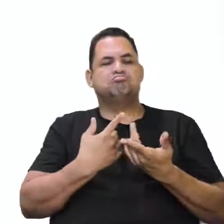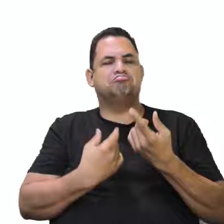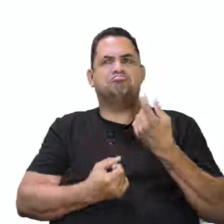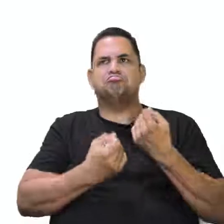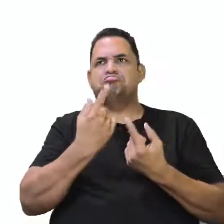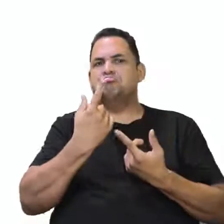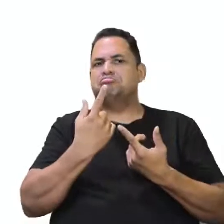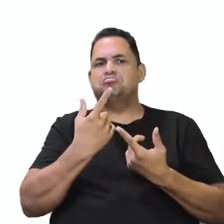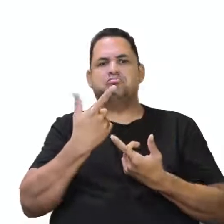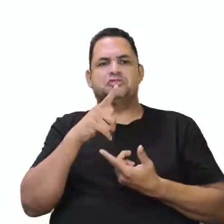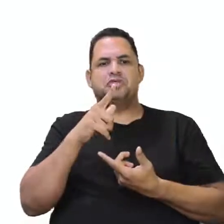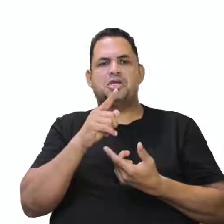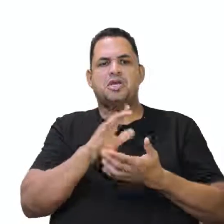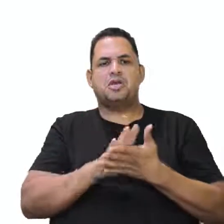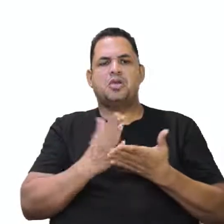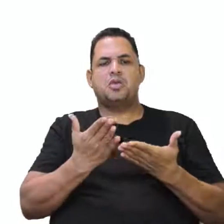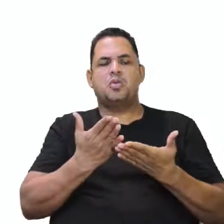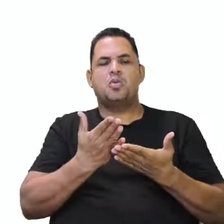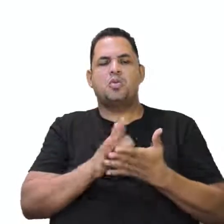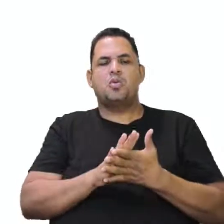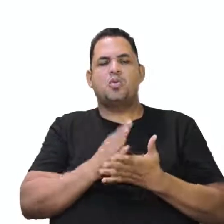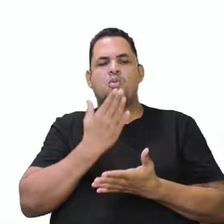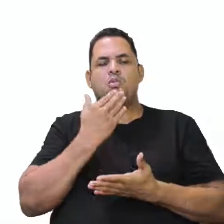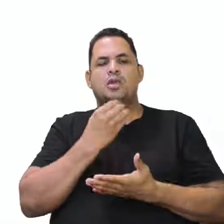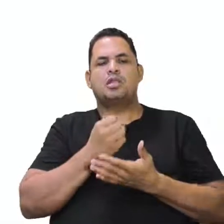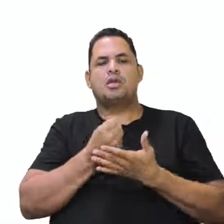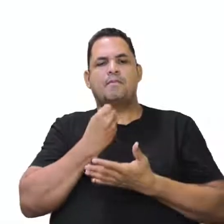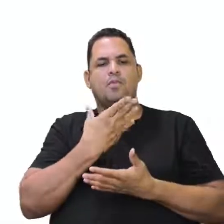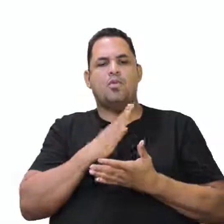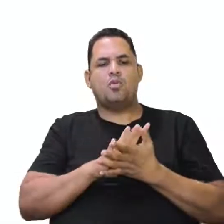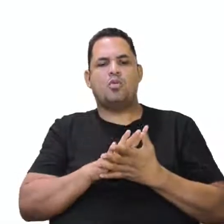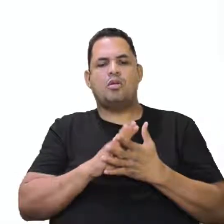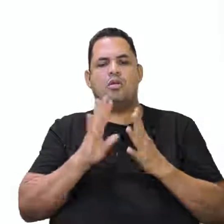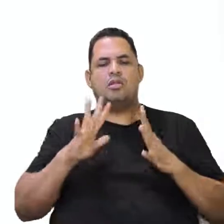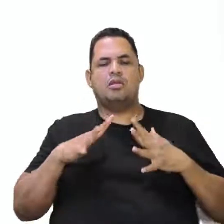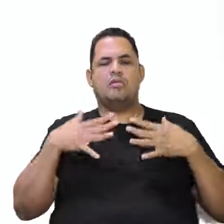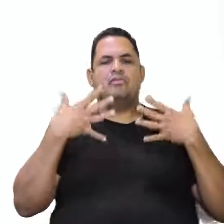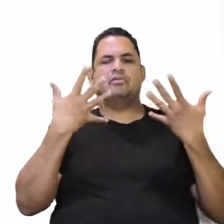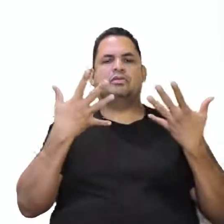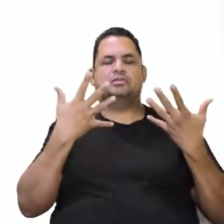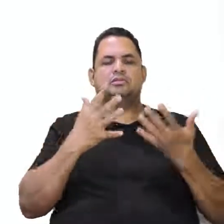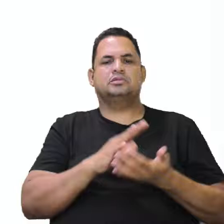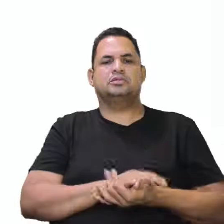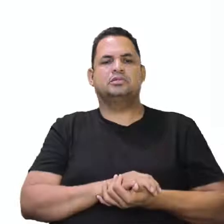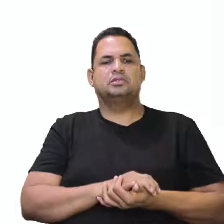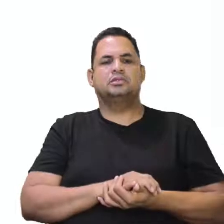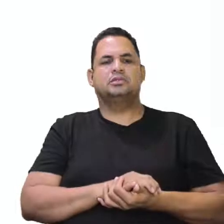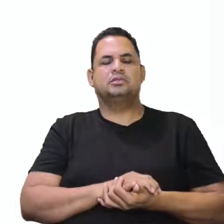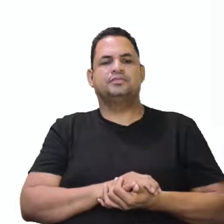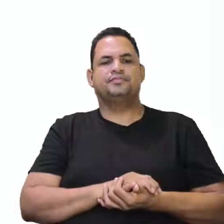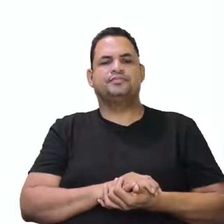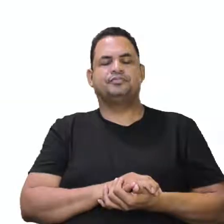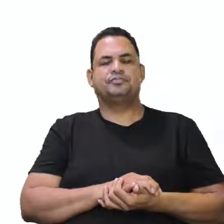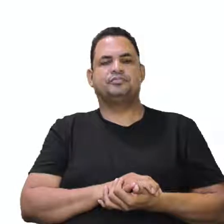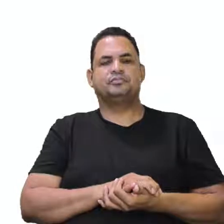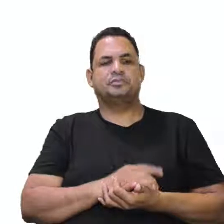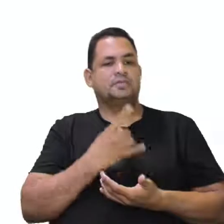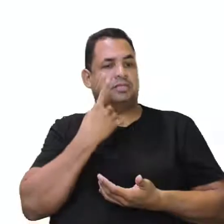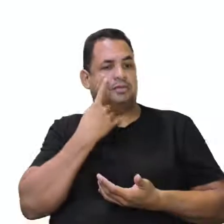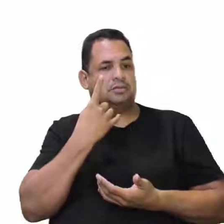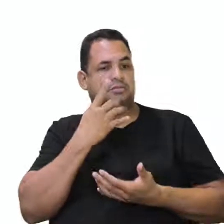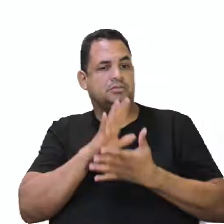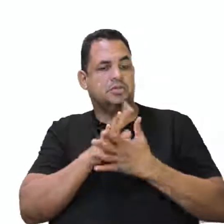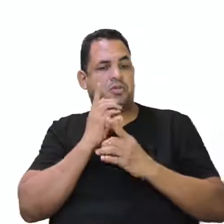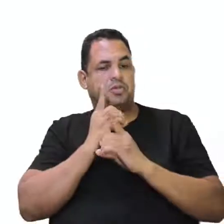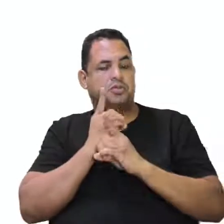na festa. Olha o of aqui de novo, ele vem antes do none. Não é sempre, mas é uma forma de você já